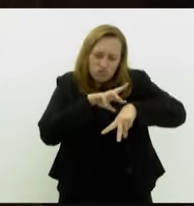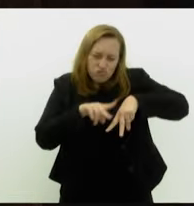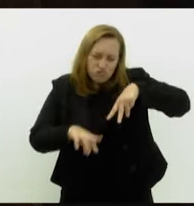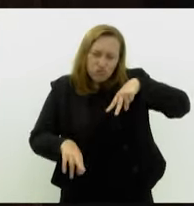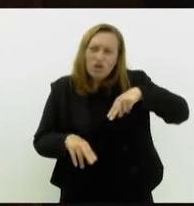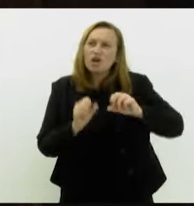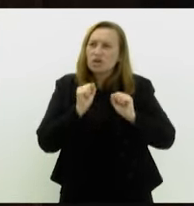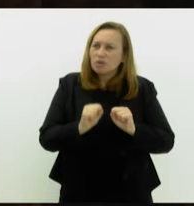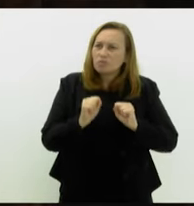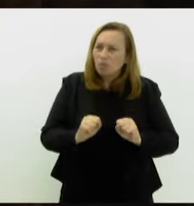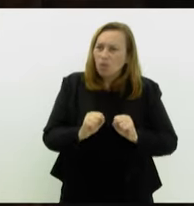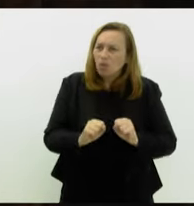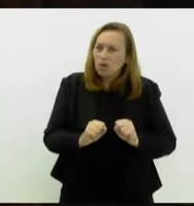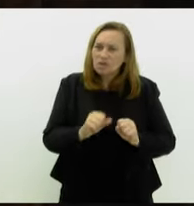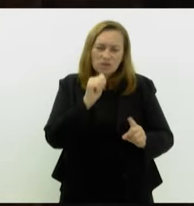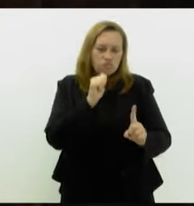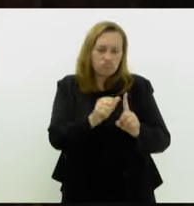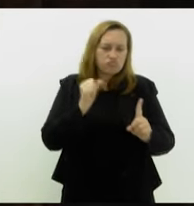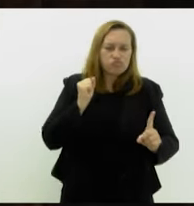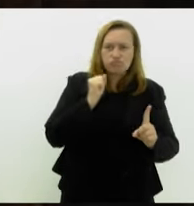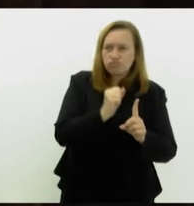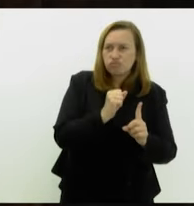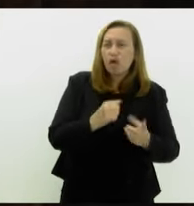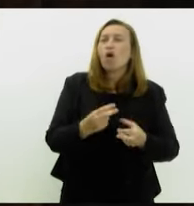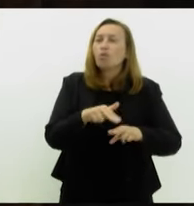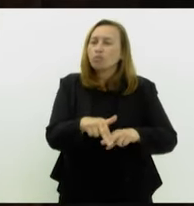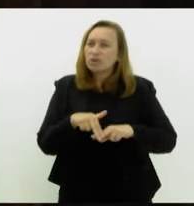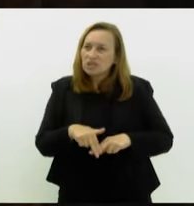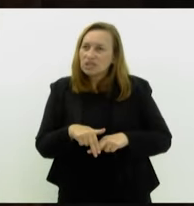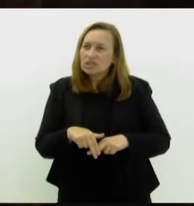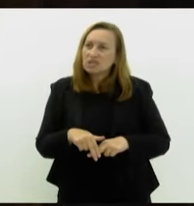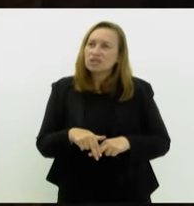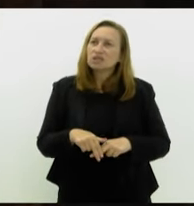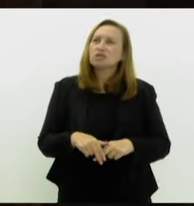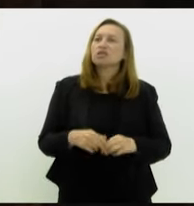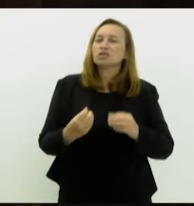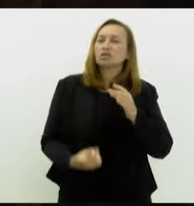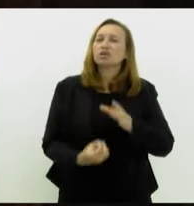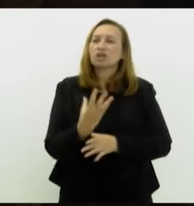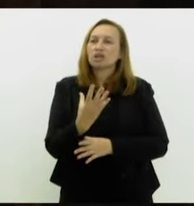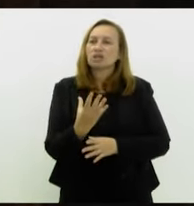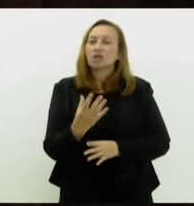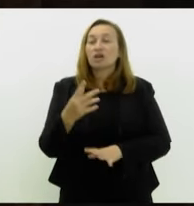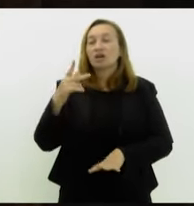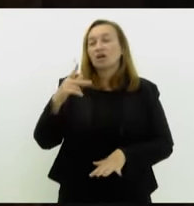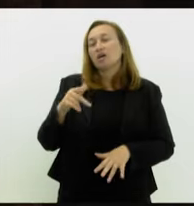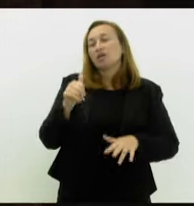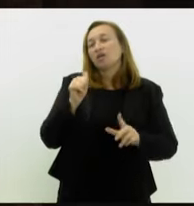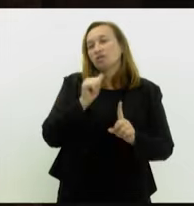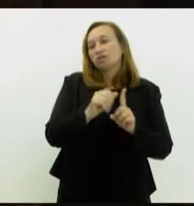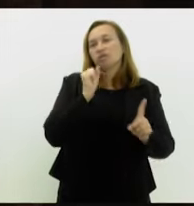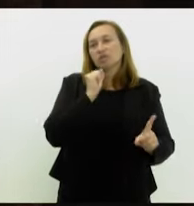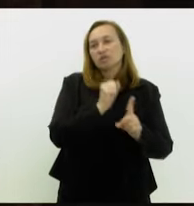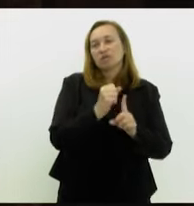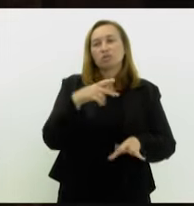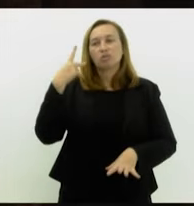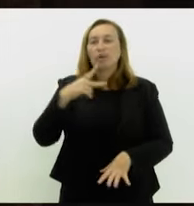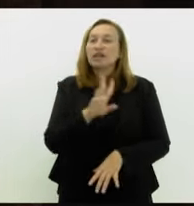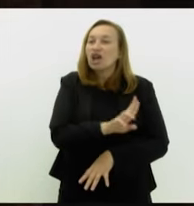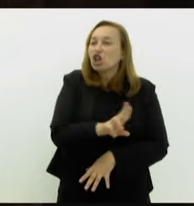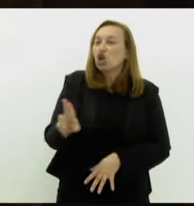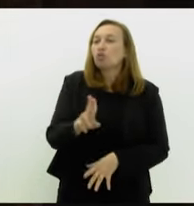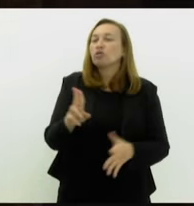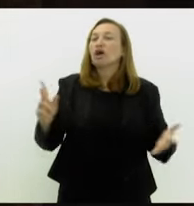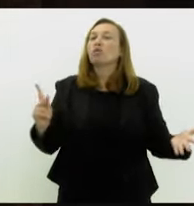que possa redundar em feminicídio político e é por isso que eu criei esse conceito de feminicídio político para dar nome ao que pode